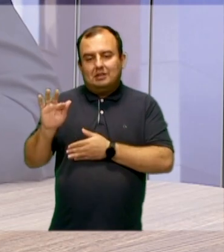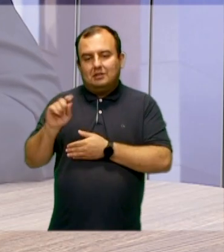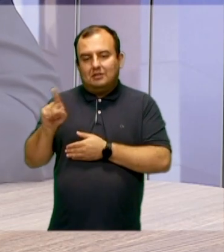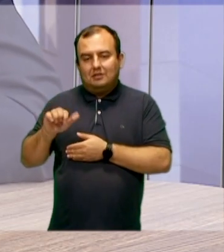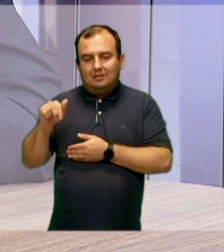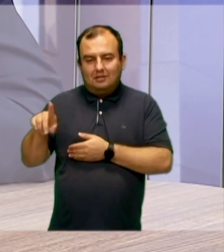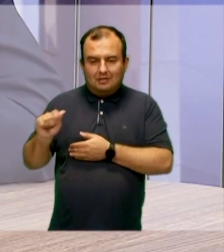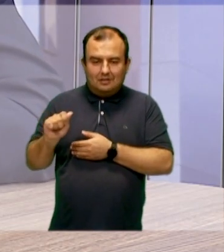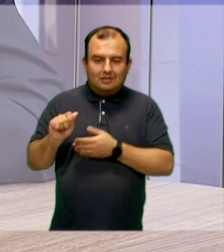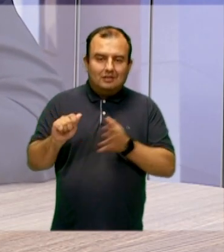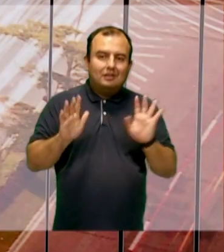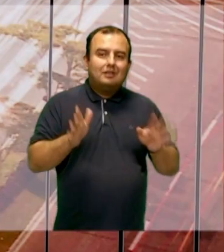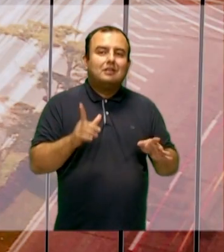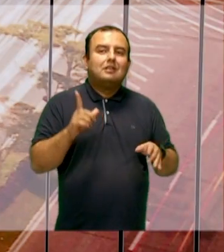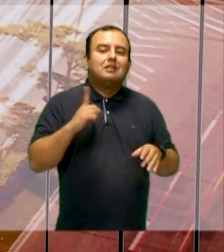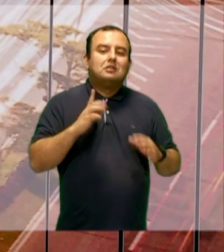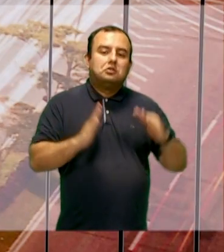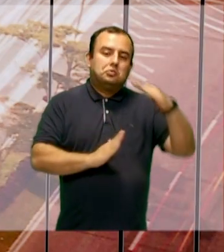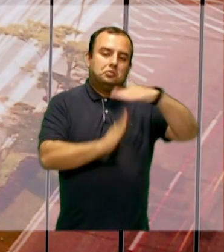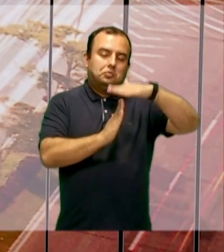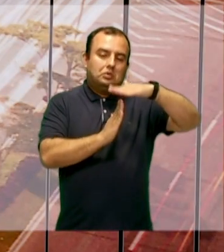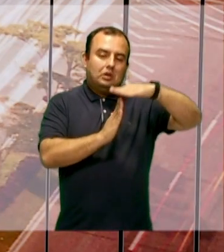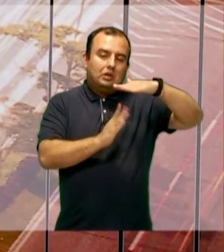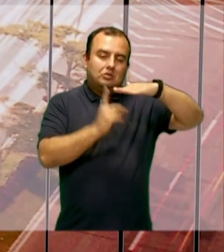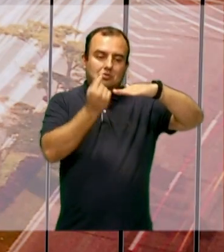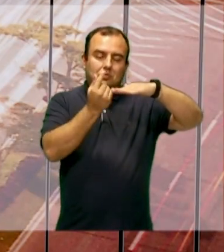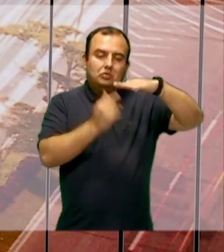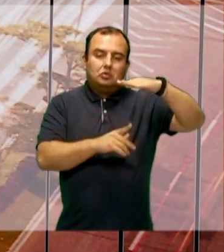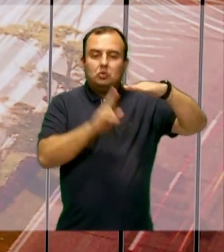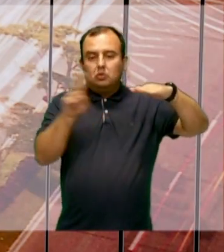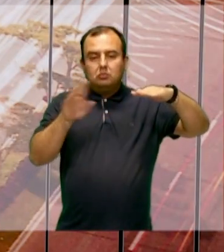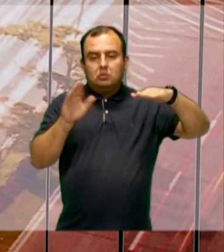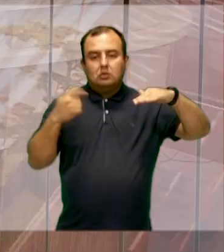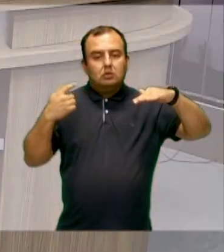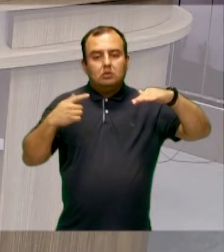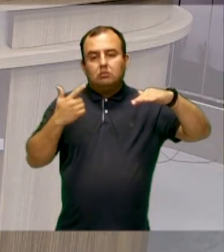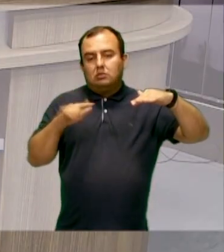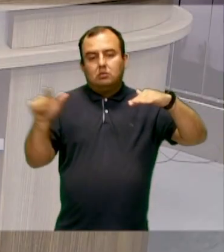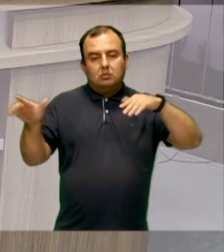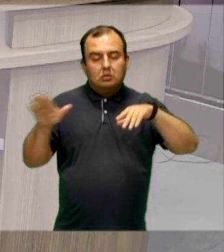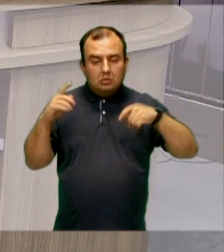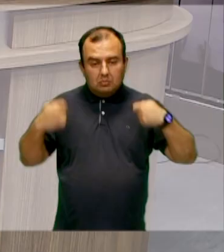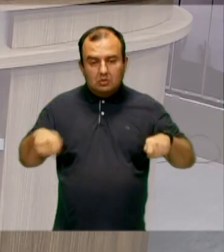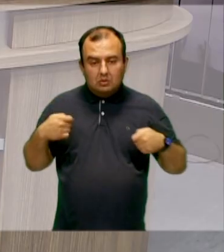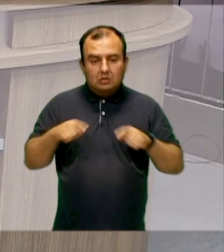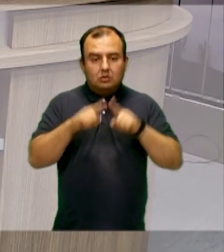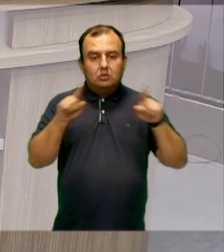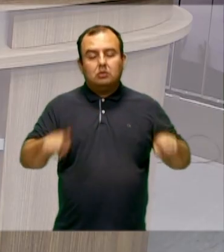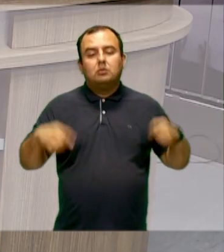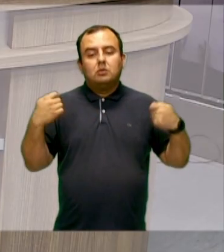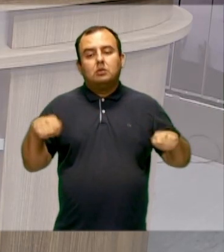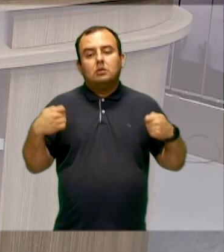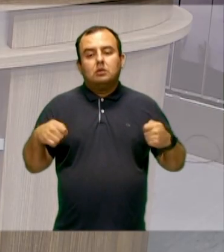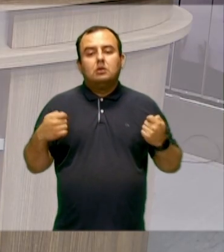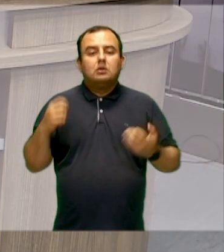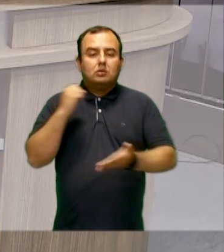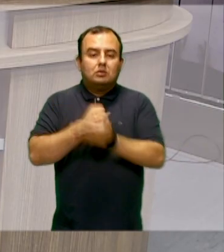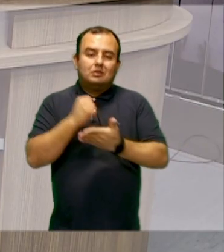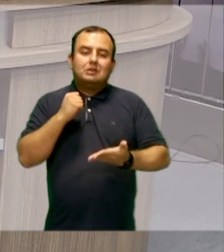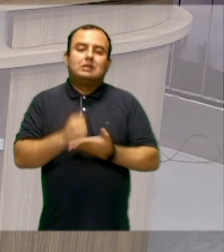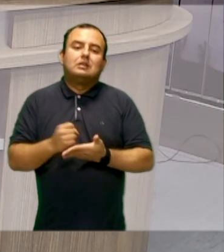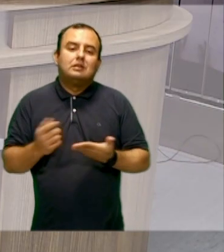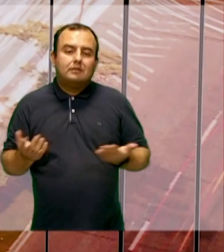vezes eu não tenho, já passou o teto, não tenho como nomear mais, mas eu preciso desse servidor lá, preciso dessa